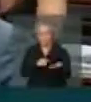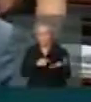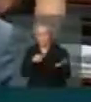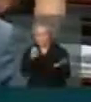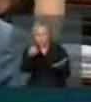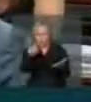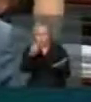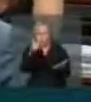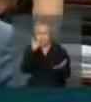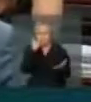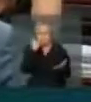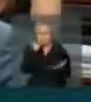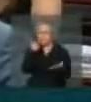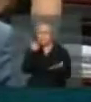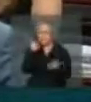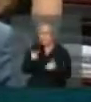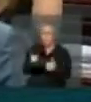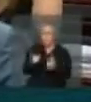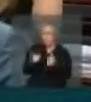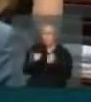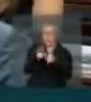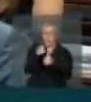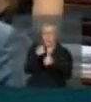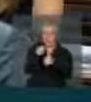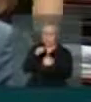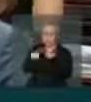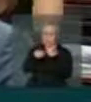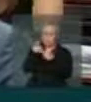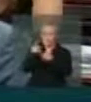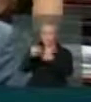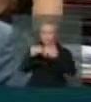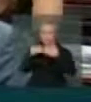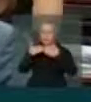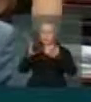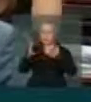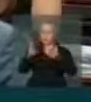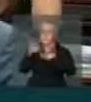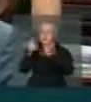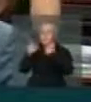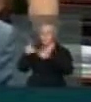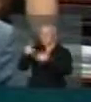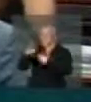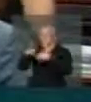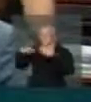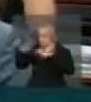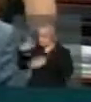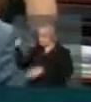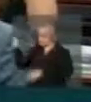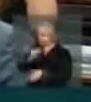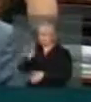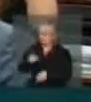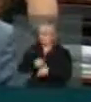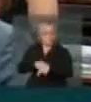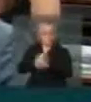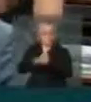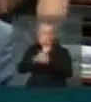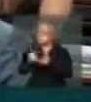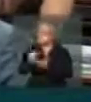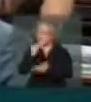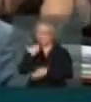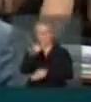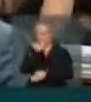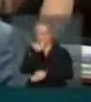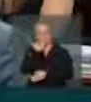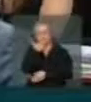1, 2, 3, 4, 5, 6, 8 deputados aí que foram substitutores, parece, do requerimento. Se Vossa Excelência não limitar o tempo para cada